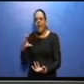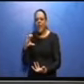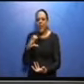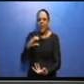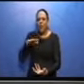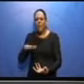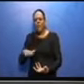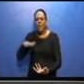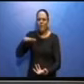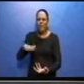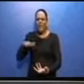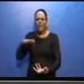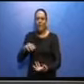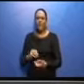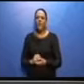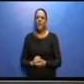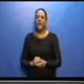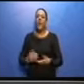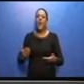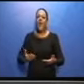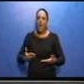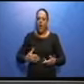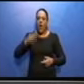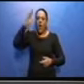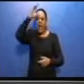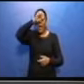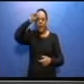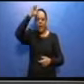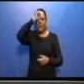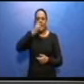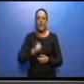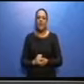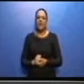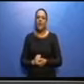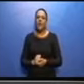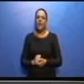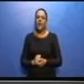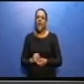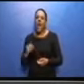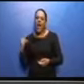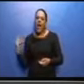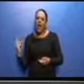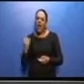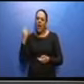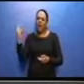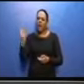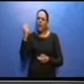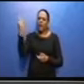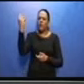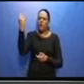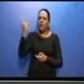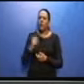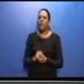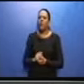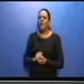Vamos falar da altitude agora sim, né, que é outro fator aí que influencia no clima,